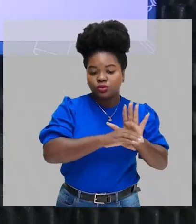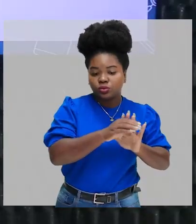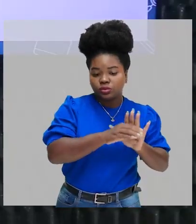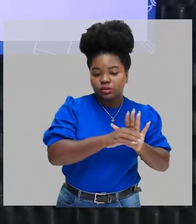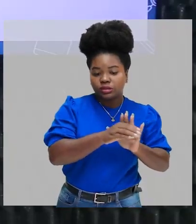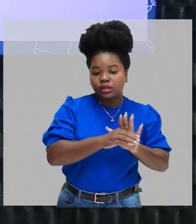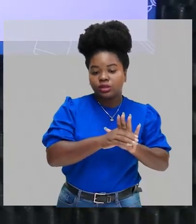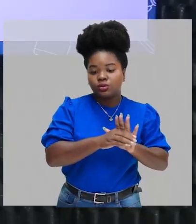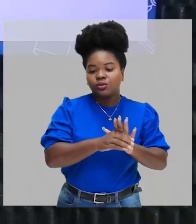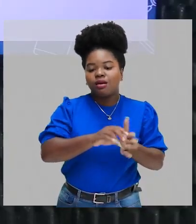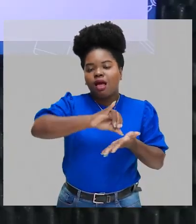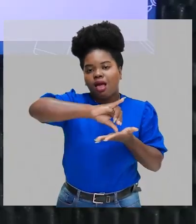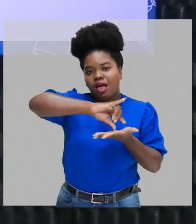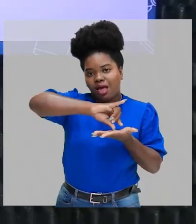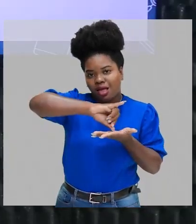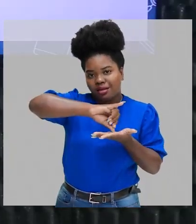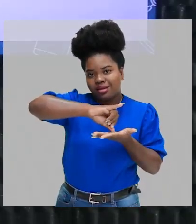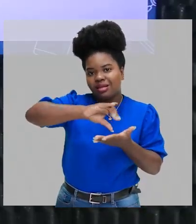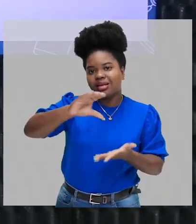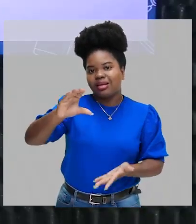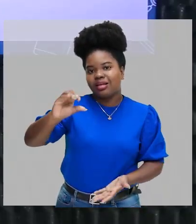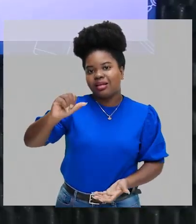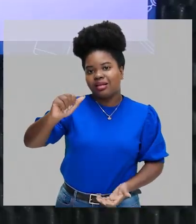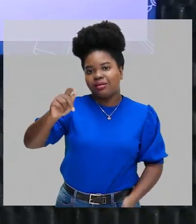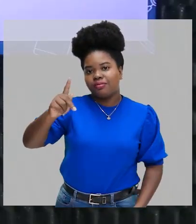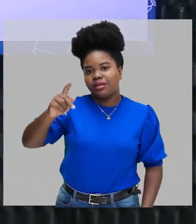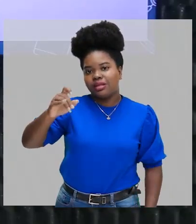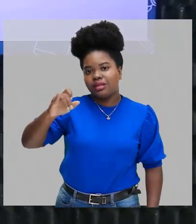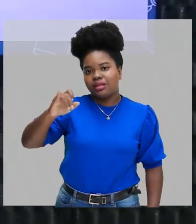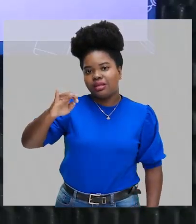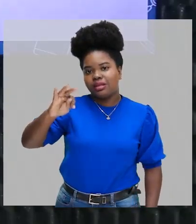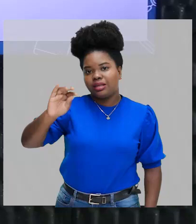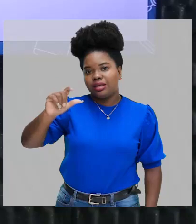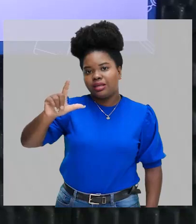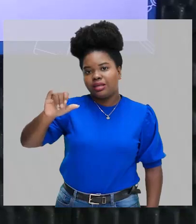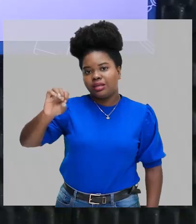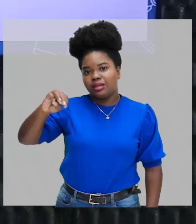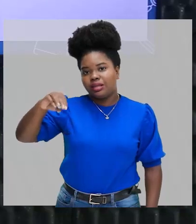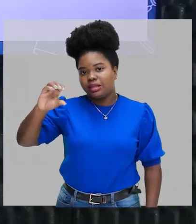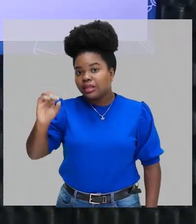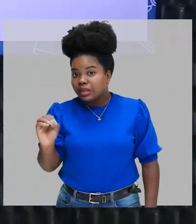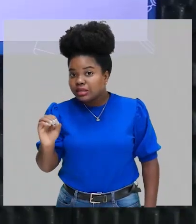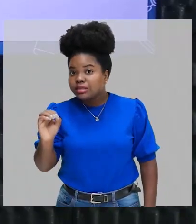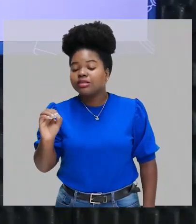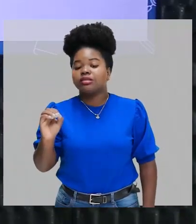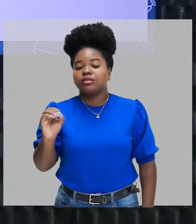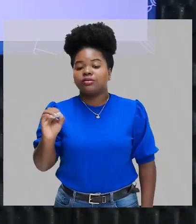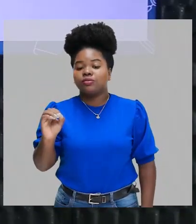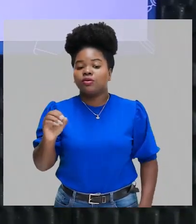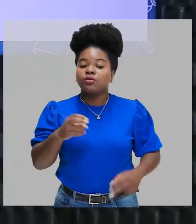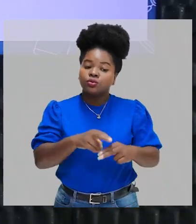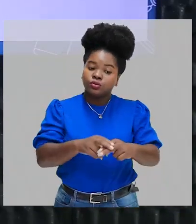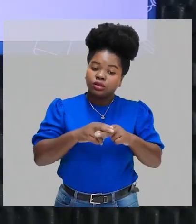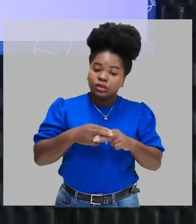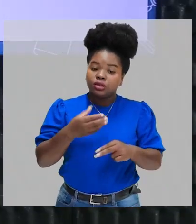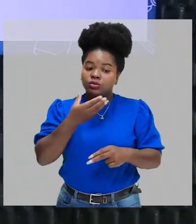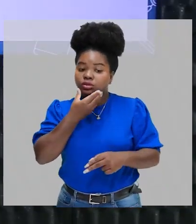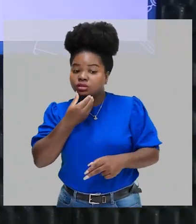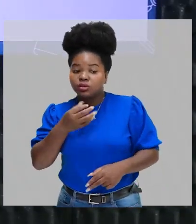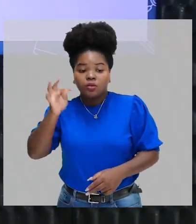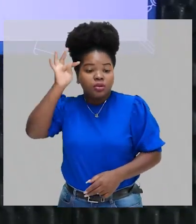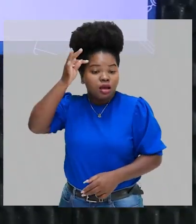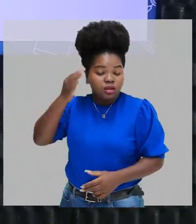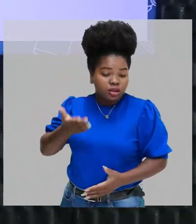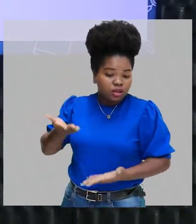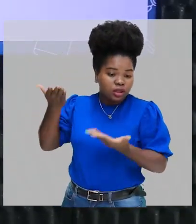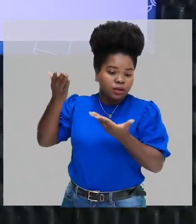dessa desigualdade. Por isso que a gente diz, ou melhor, que o Milton Santos está dizendo para nós, que esse pensamento único